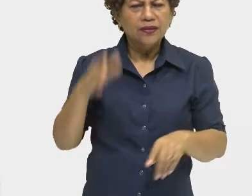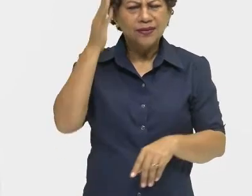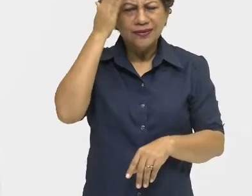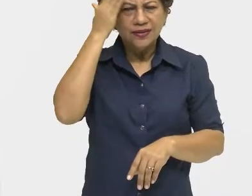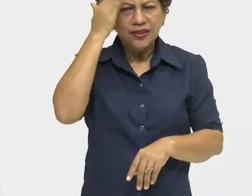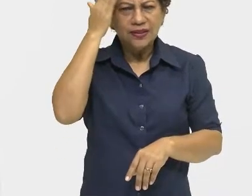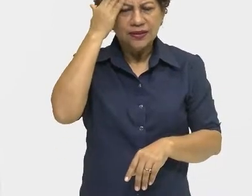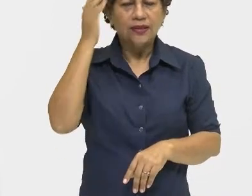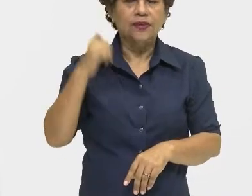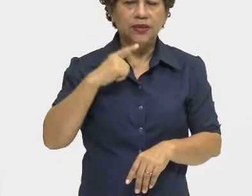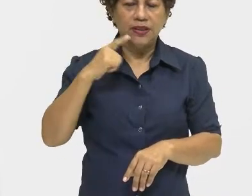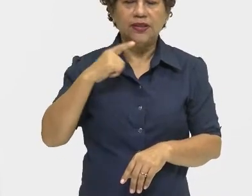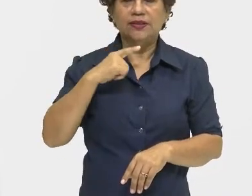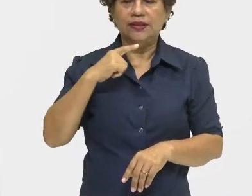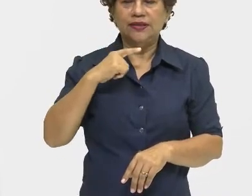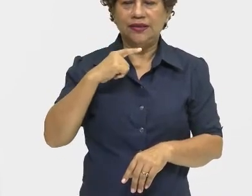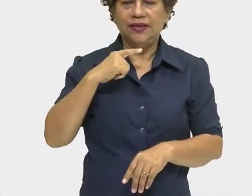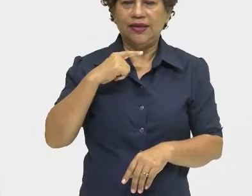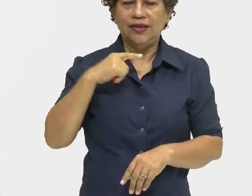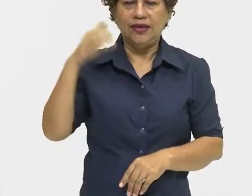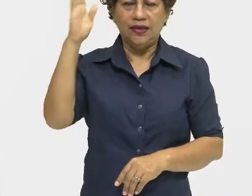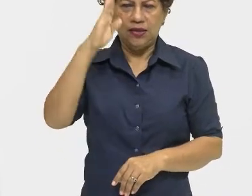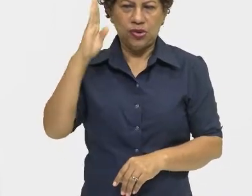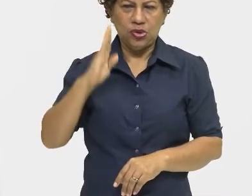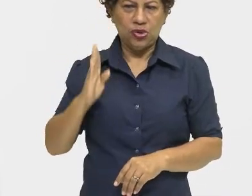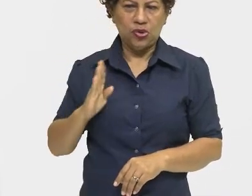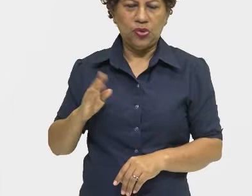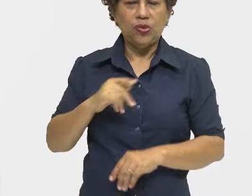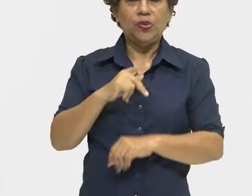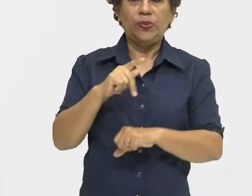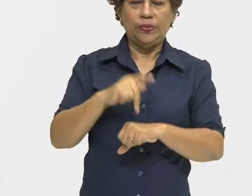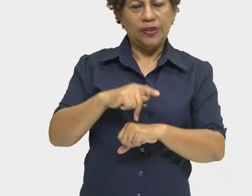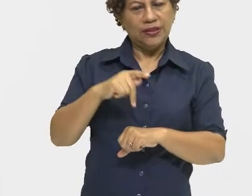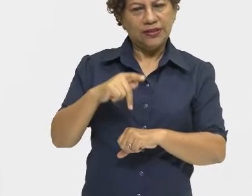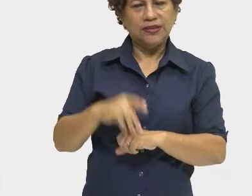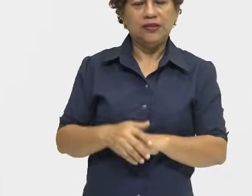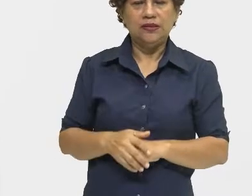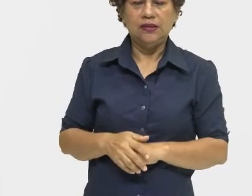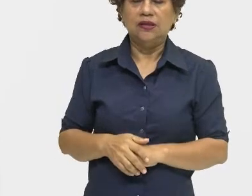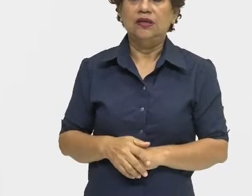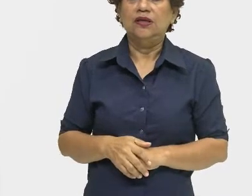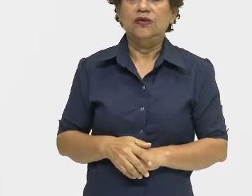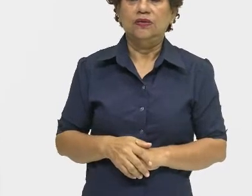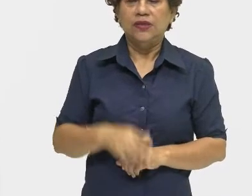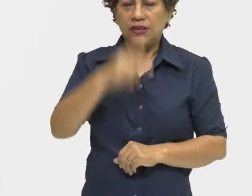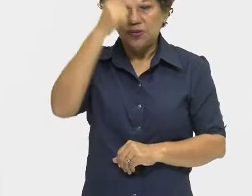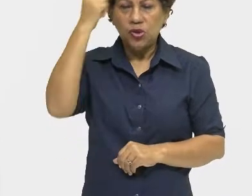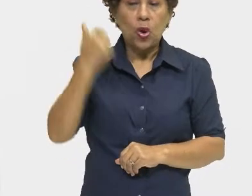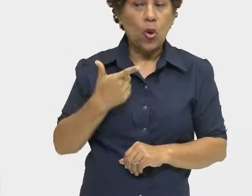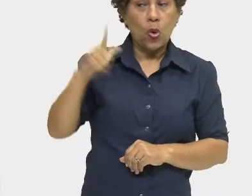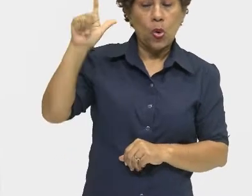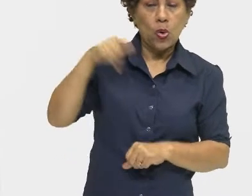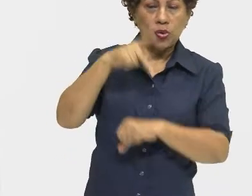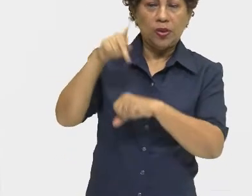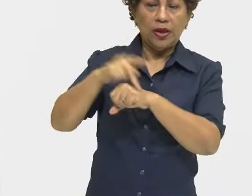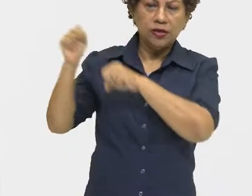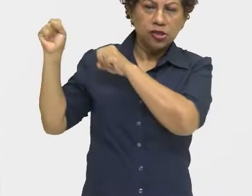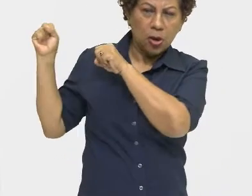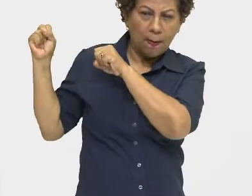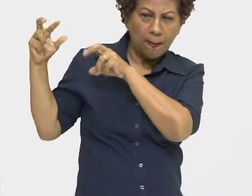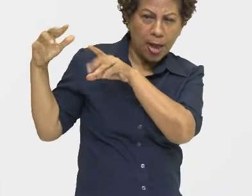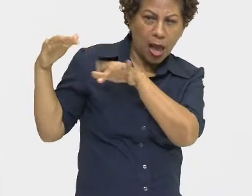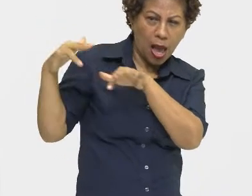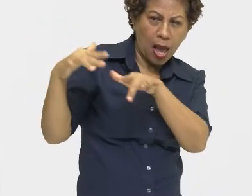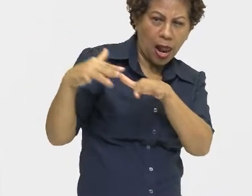manifestação brasileira que o mundo inteiro reconhece. É período de carnaval, vem gente para todo mundo participar das festas.